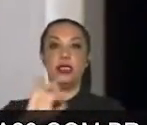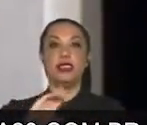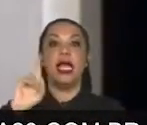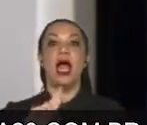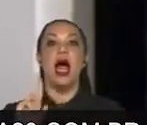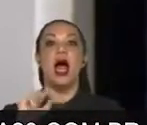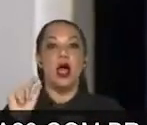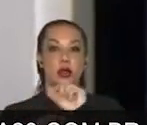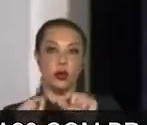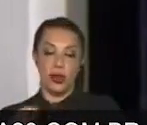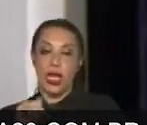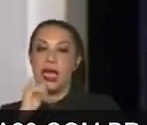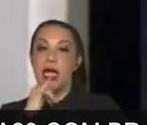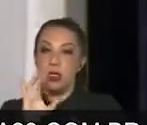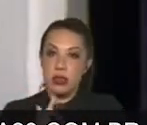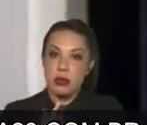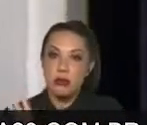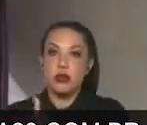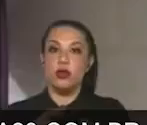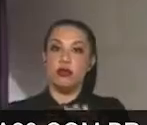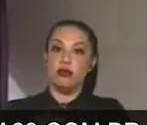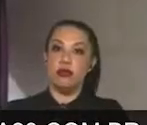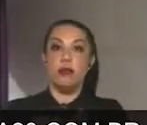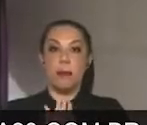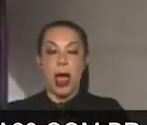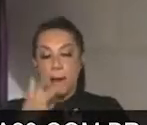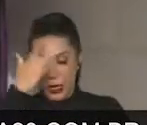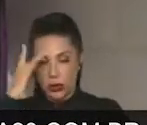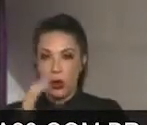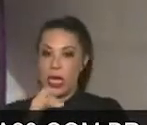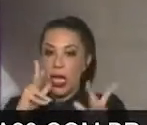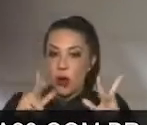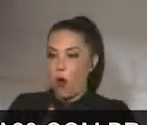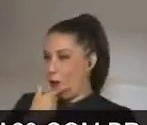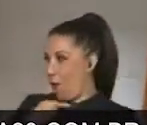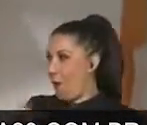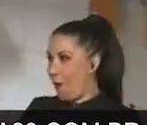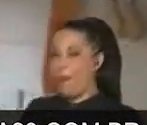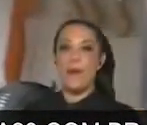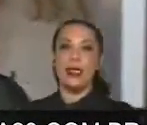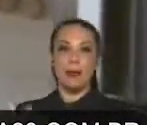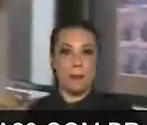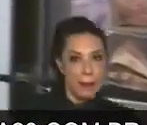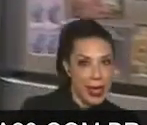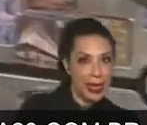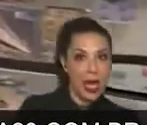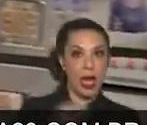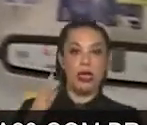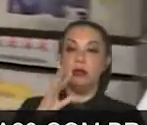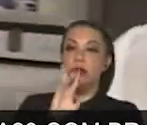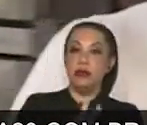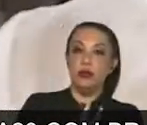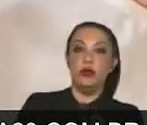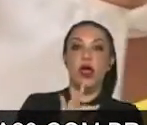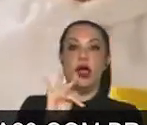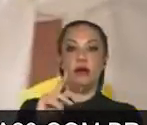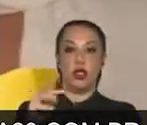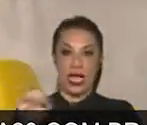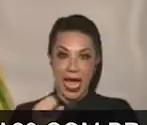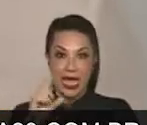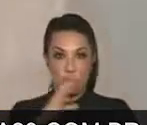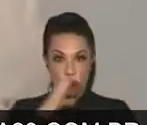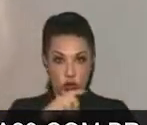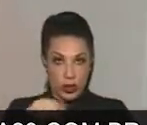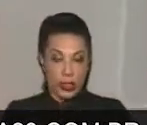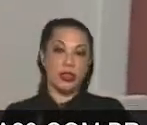R$ 8 bilhões em recursos disponíveis. Quem quiser fazer como o Marcos e sacar esse recurso extra do Fundo de Garantia, tem até o